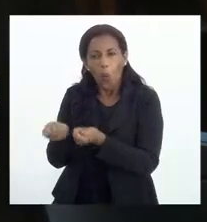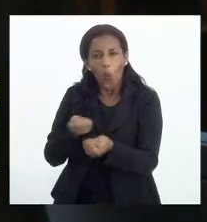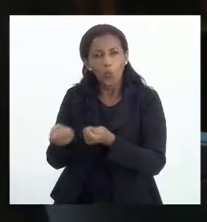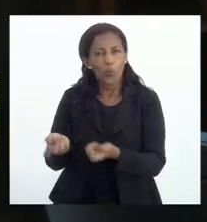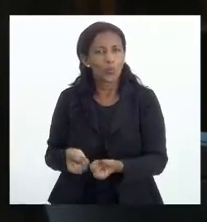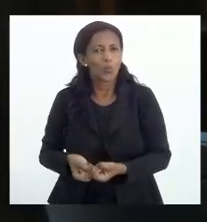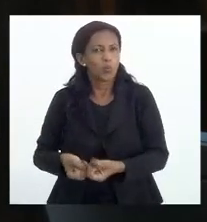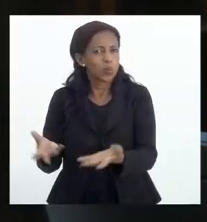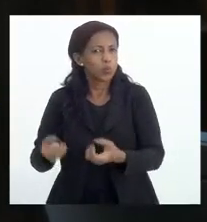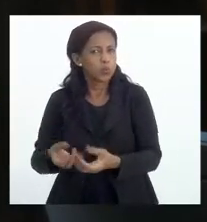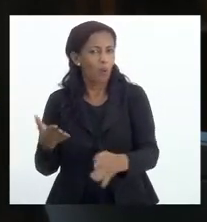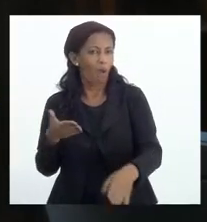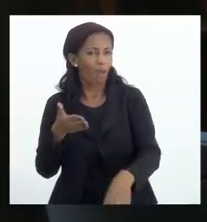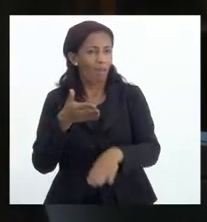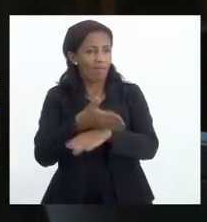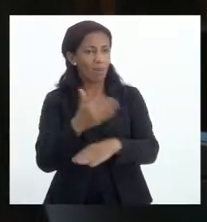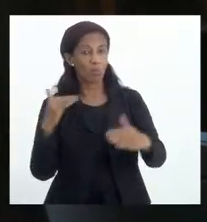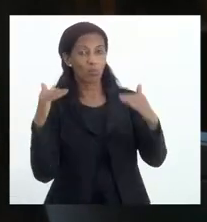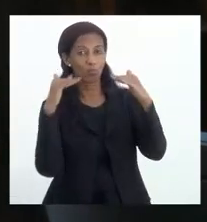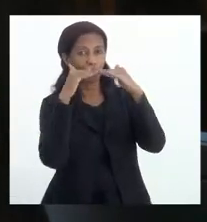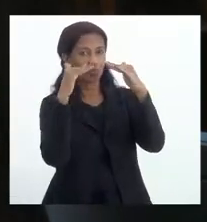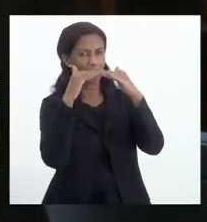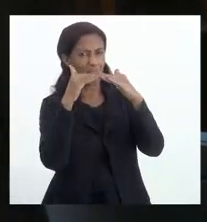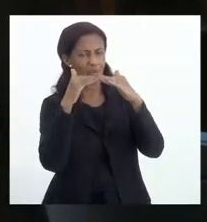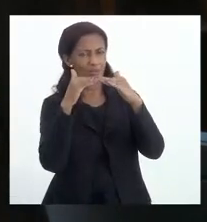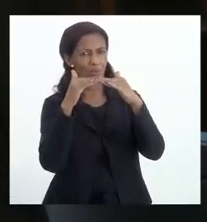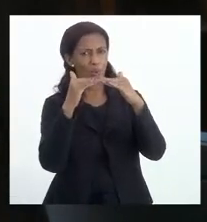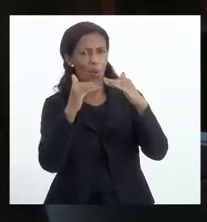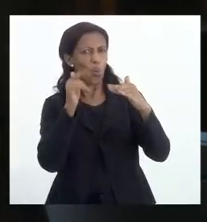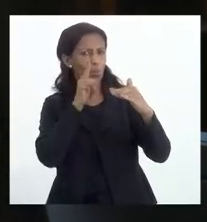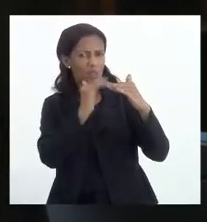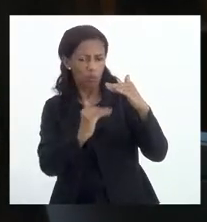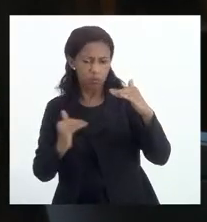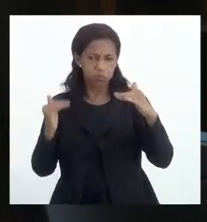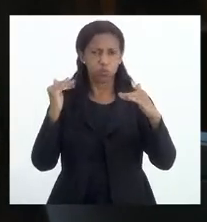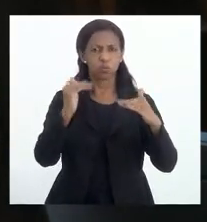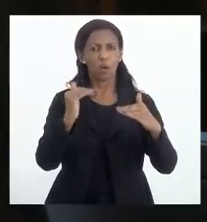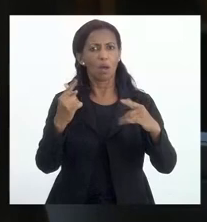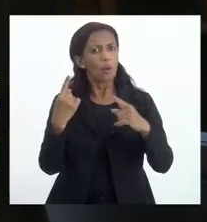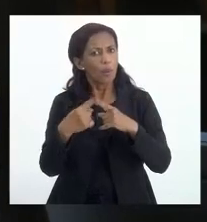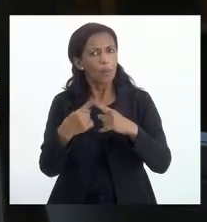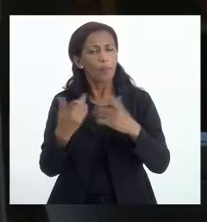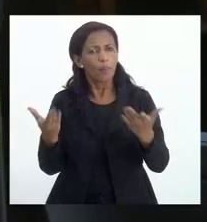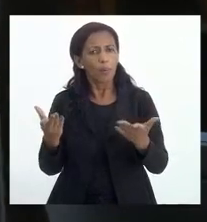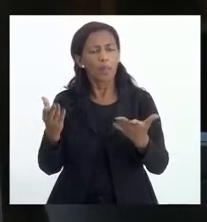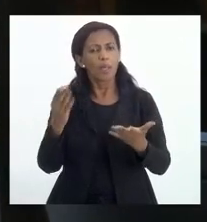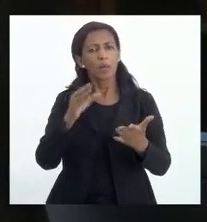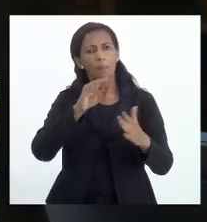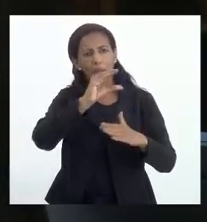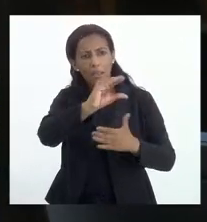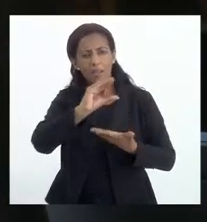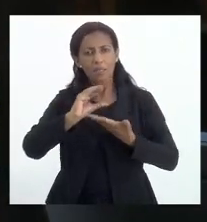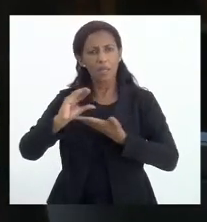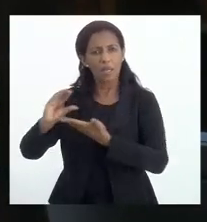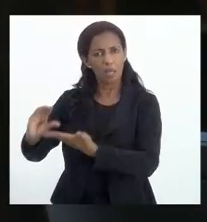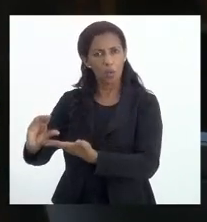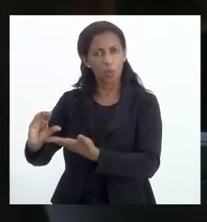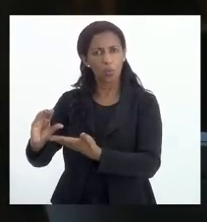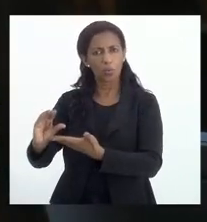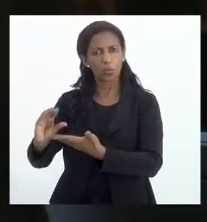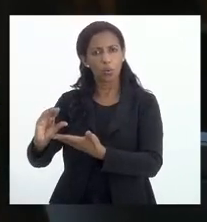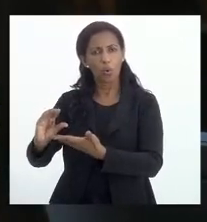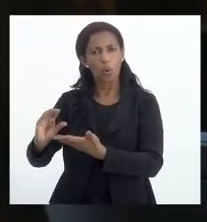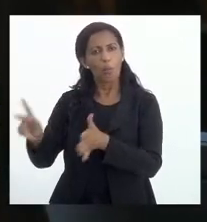gasto, entramos dentro do teto, geramos superávit, por que não pegar esse recurso e jogar dentro do